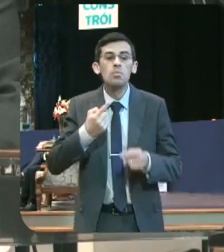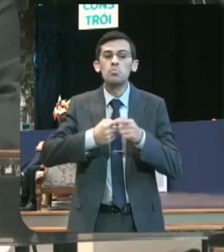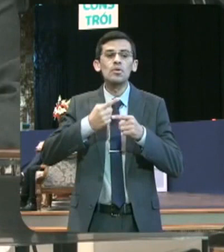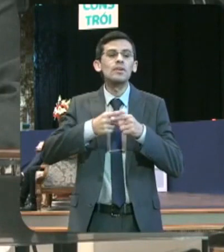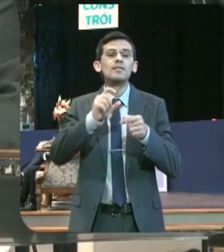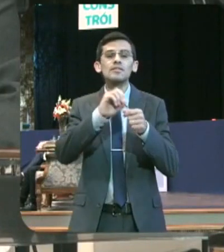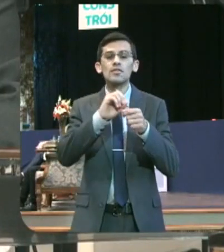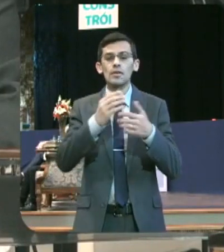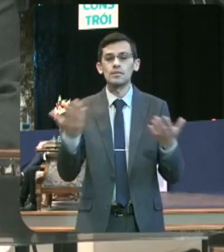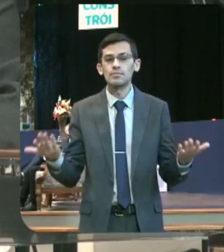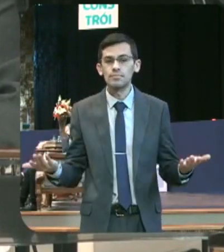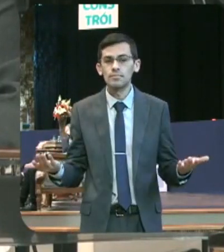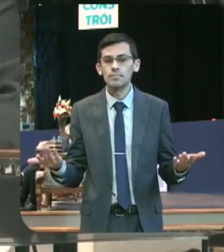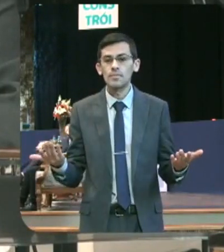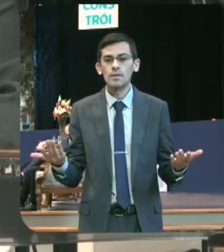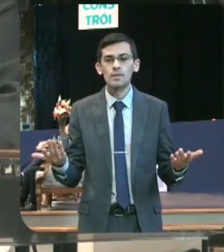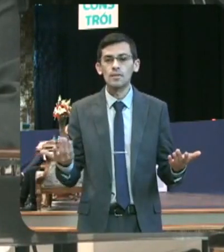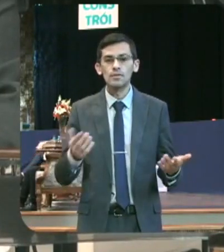você faz isso?